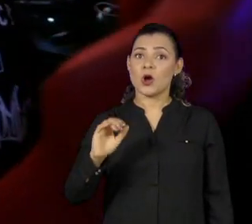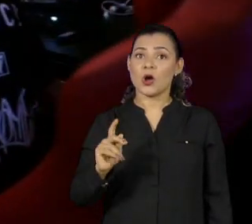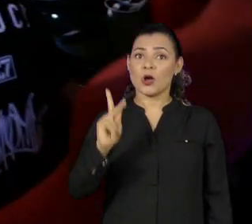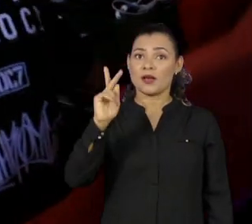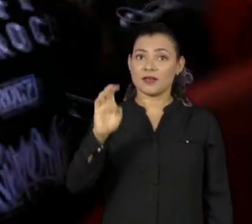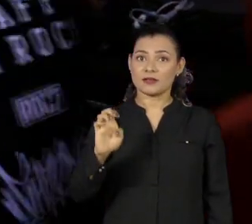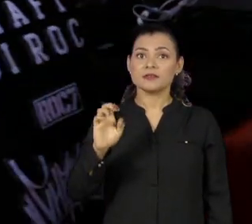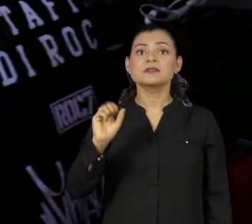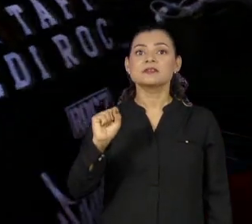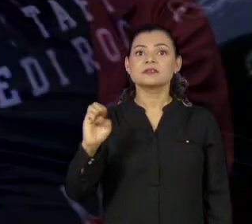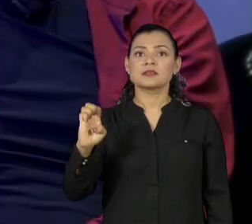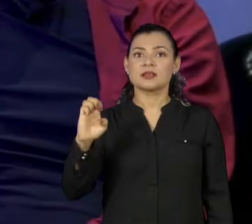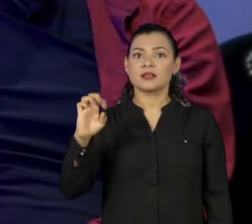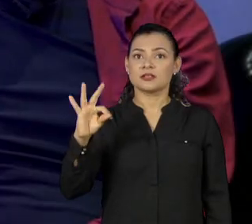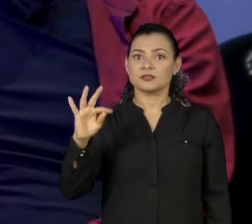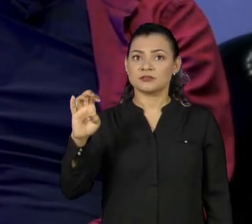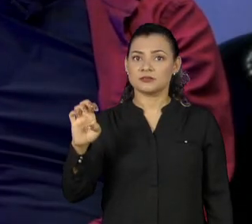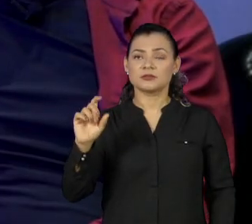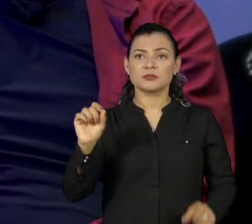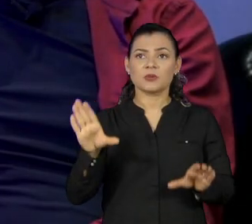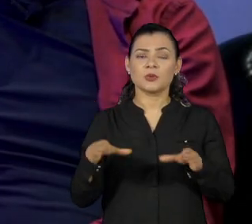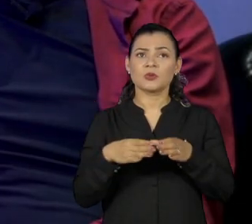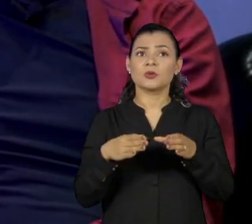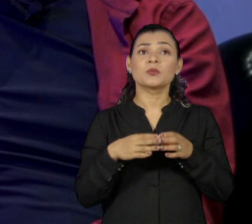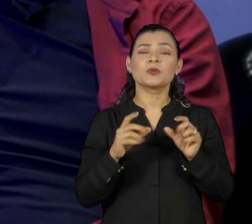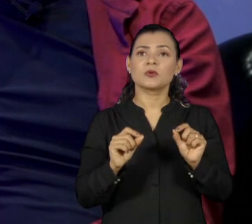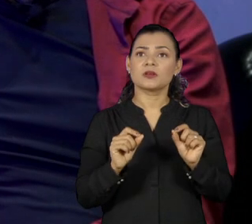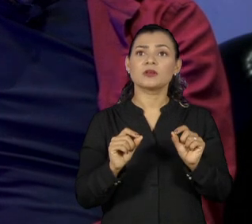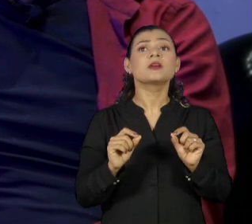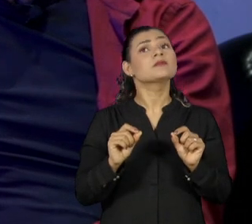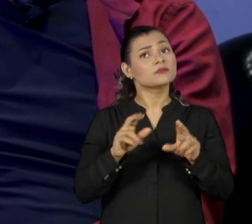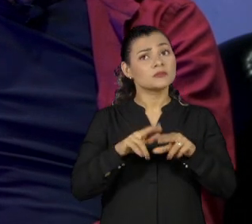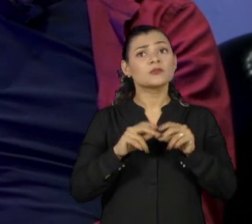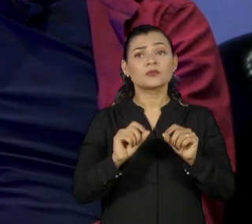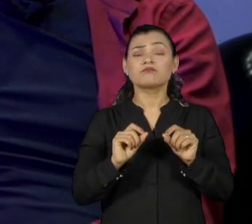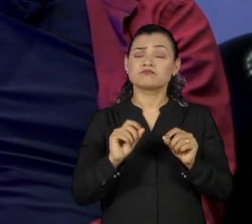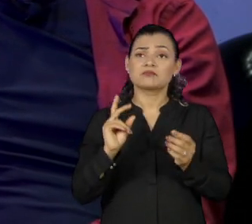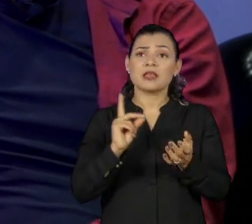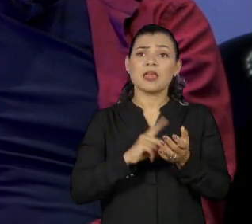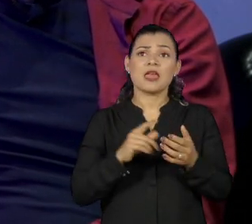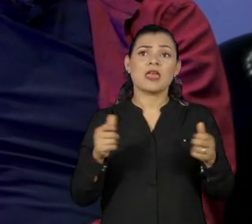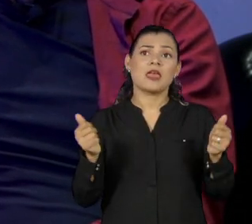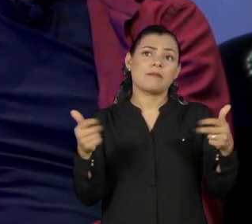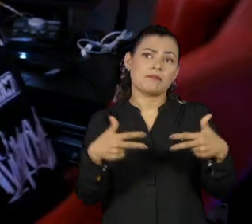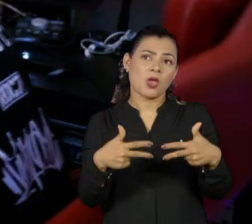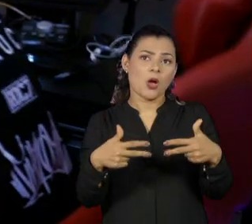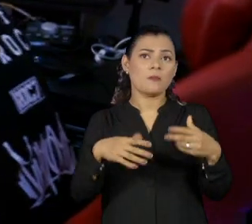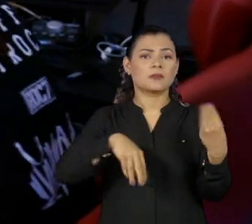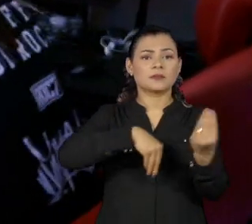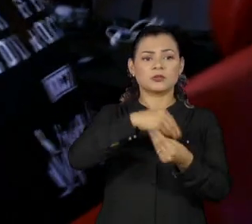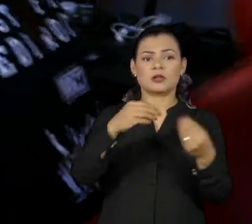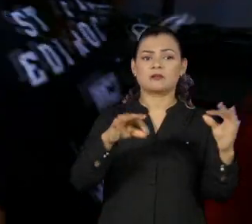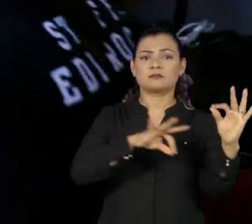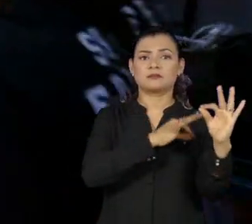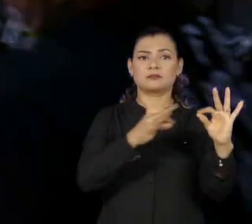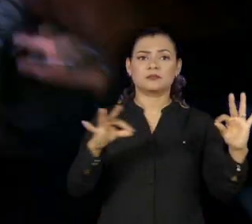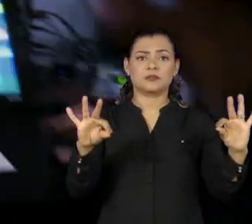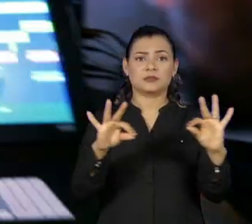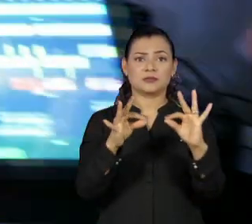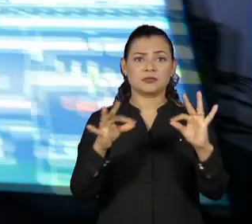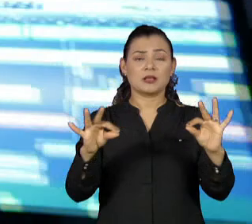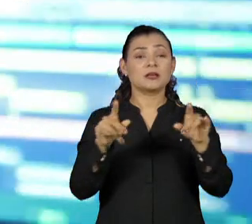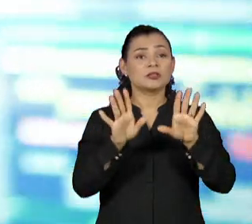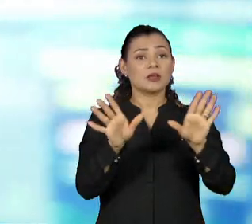junto com de rock, um projeto de hip hop sinfônico, já está pronto, em breve